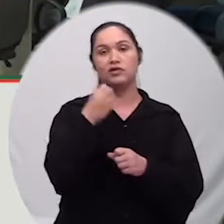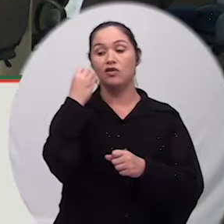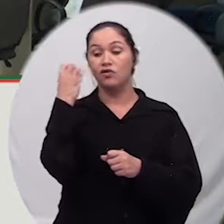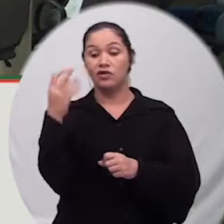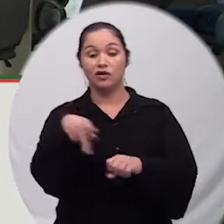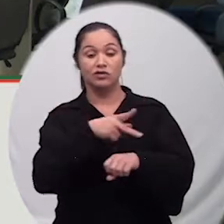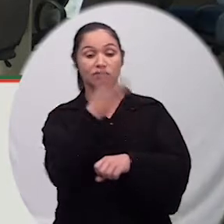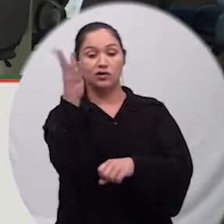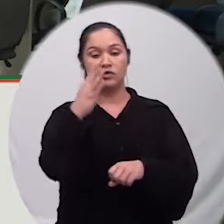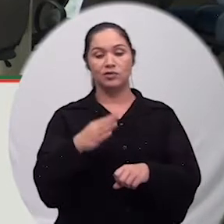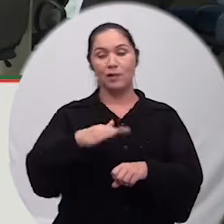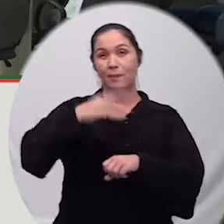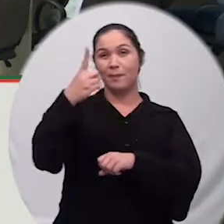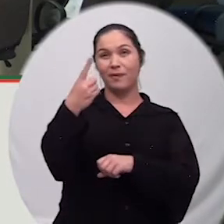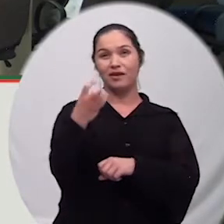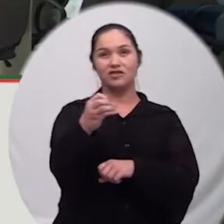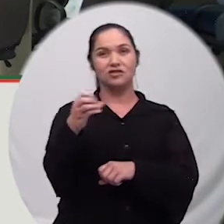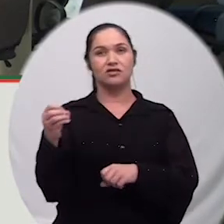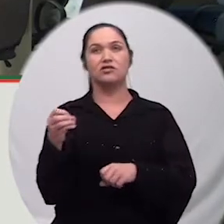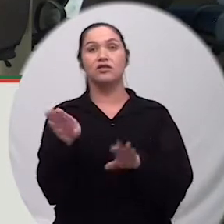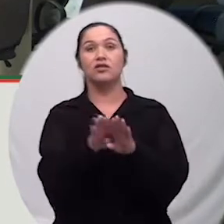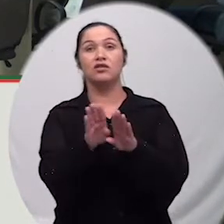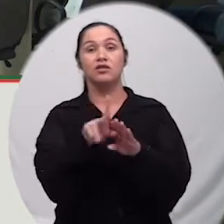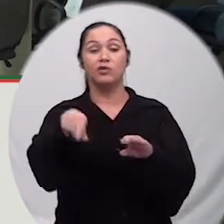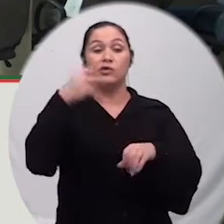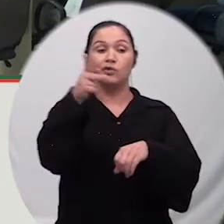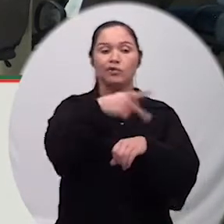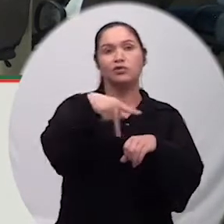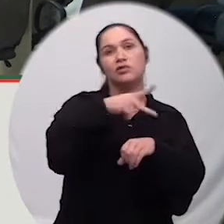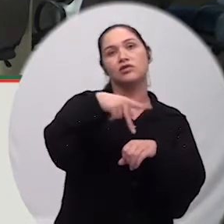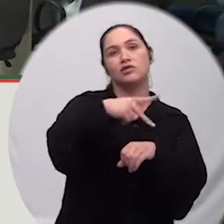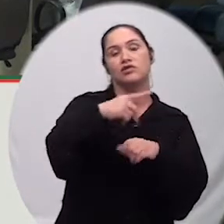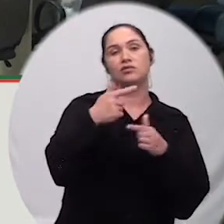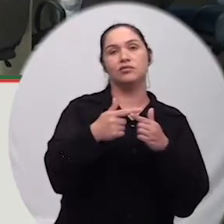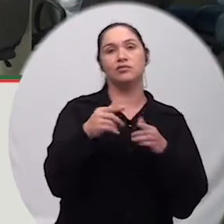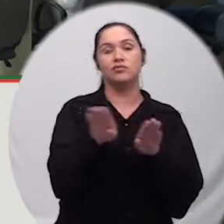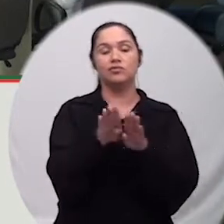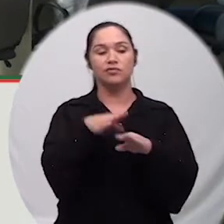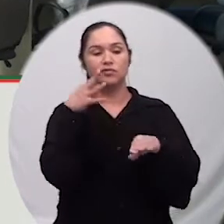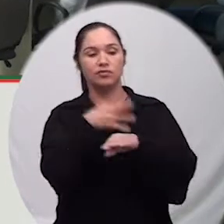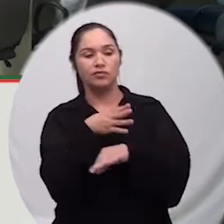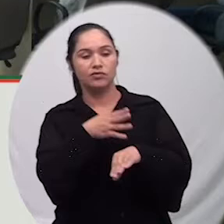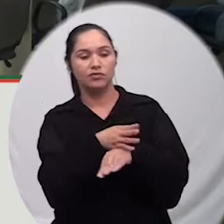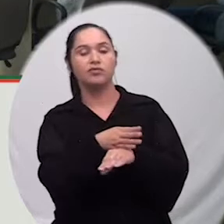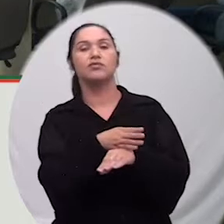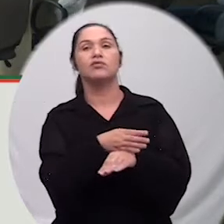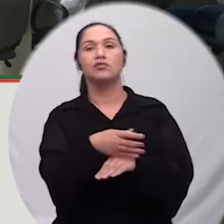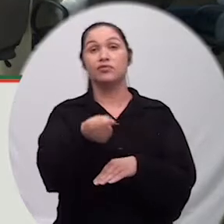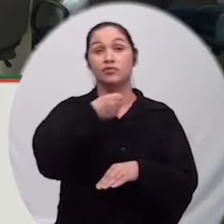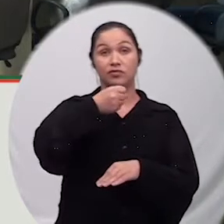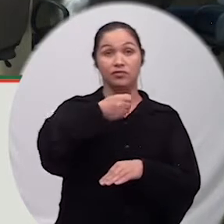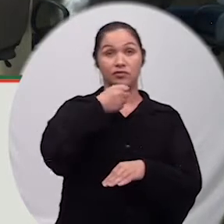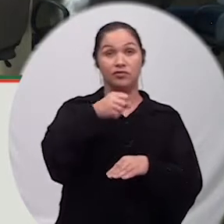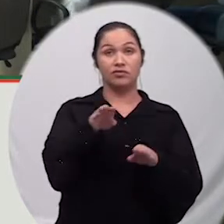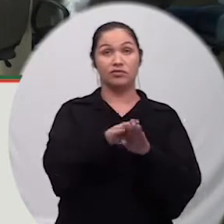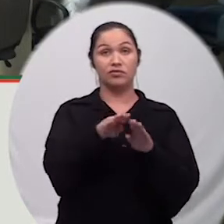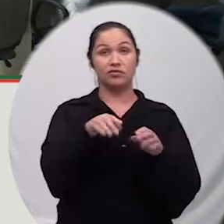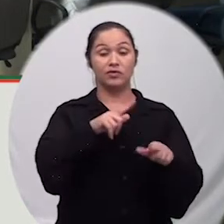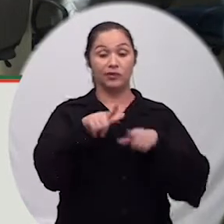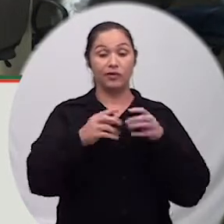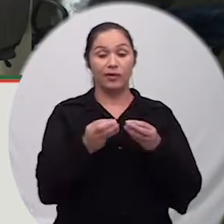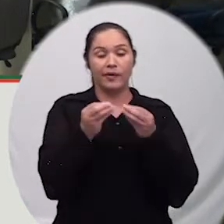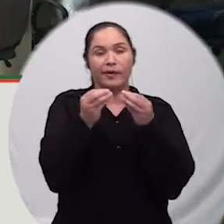e exterior para exposições, palestras, participações em entrevistas e entregas de seus trabalhos. Sua